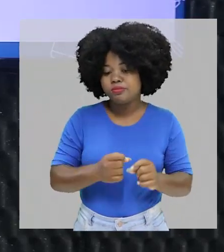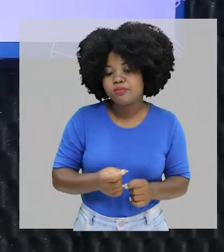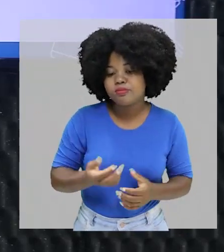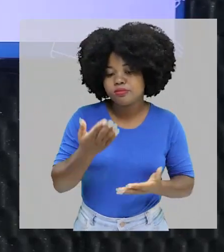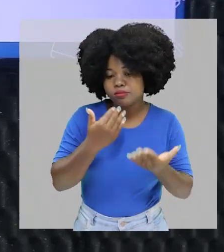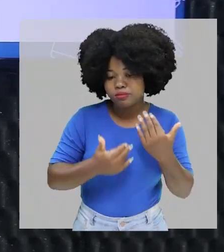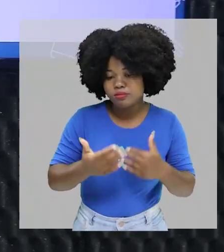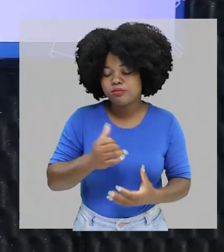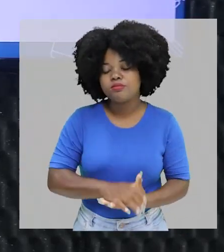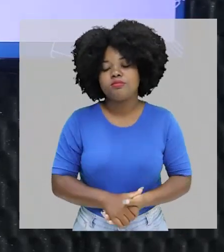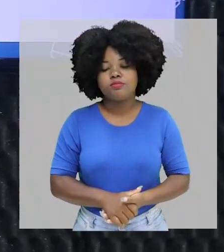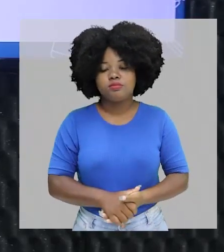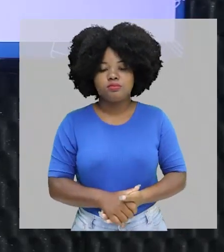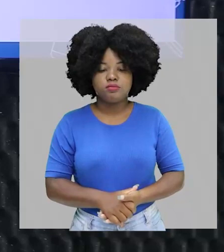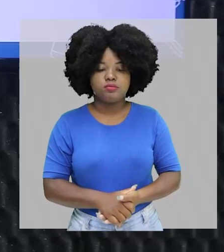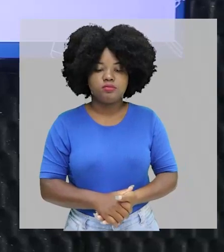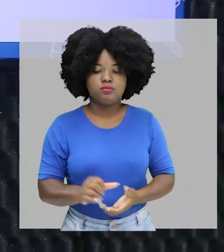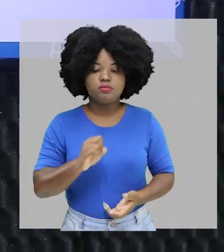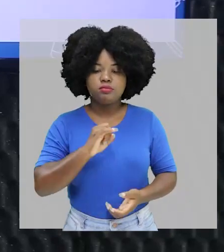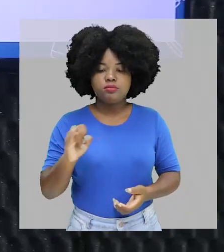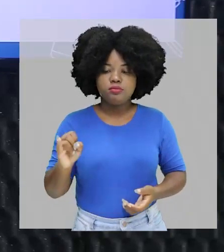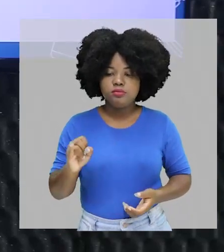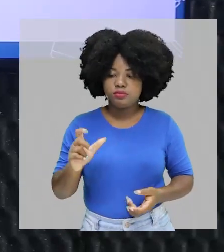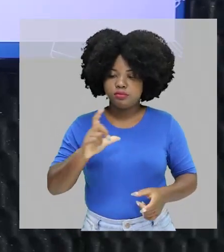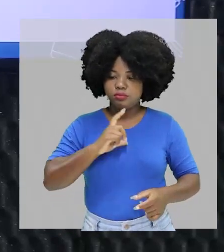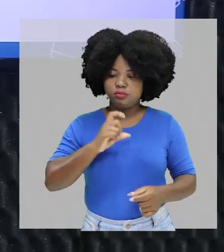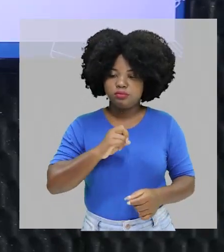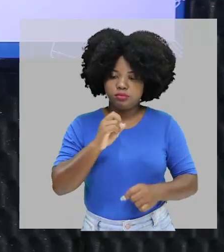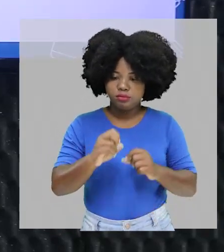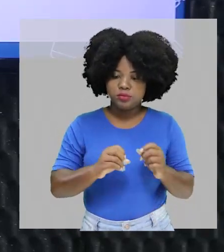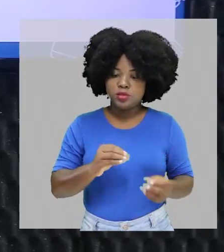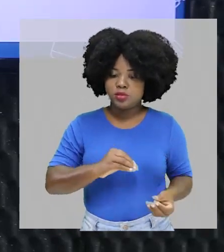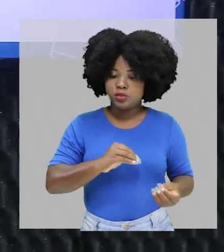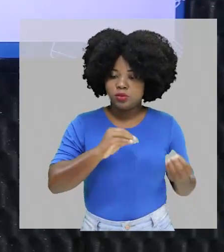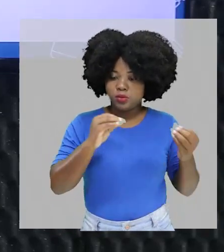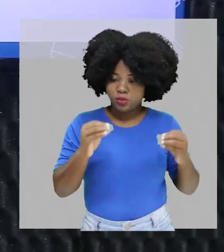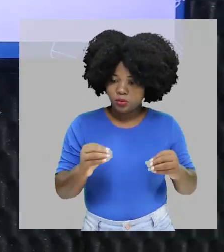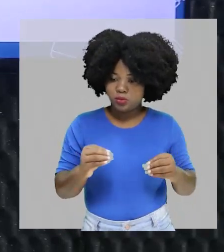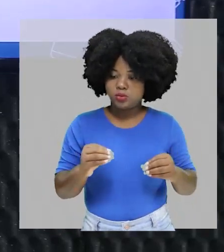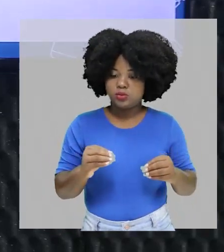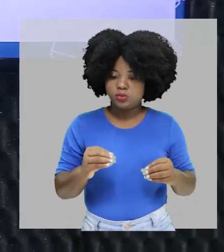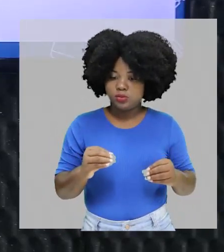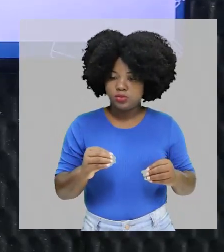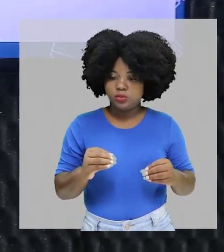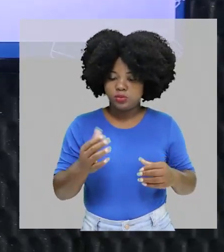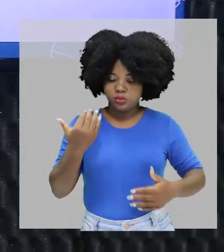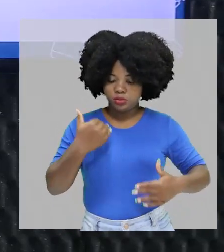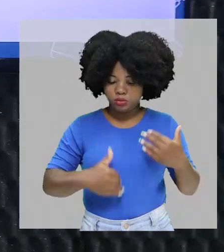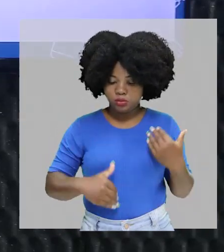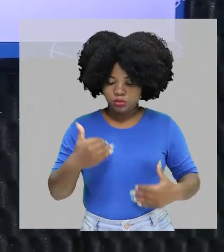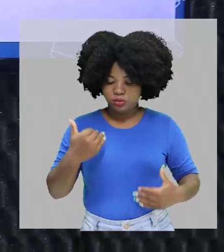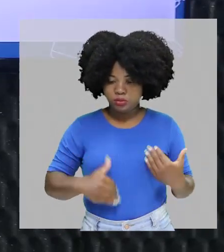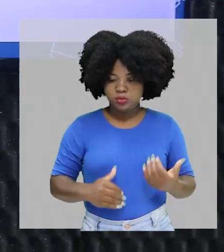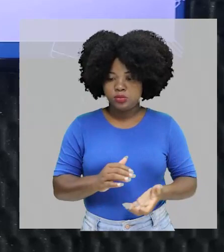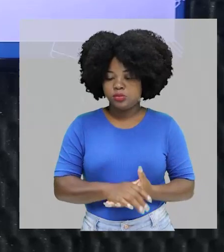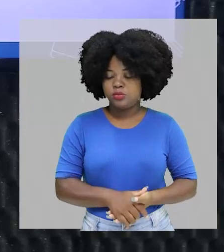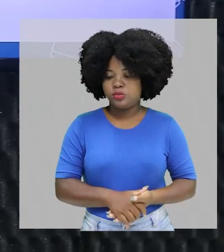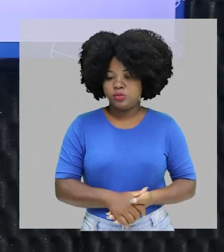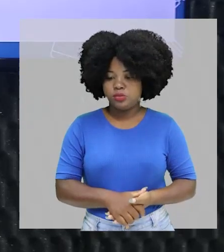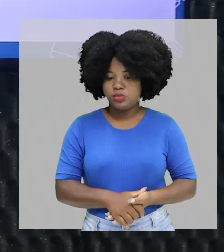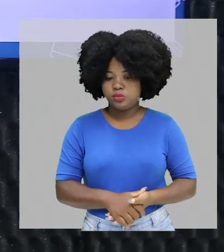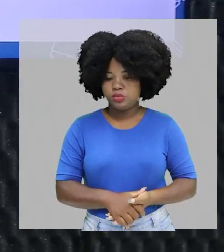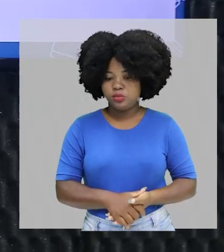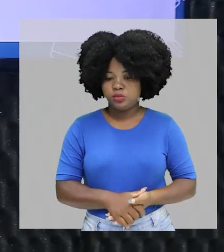Então, por mais que aquela dose seja aplicada em um determinado local do corpo, né,